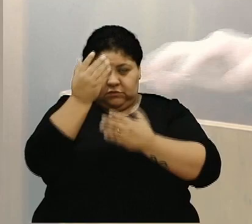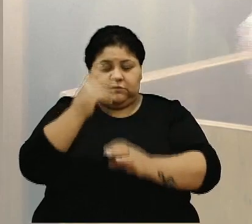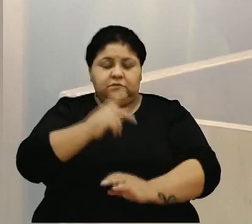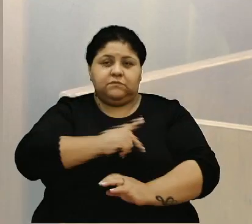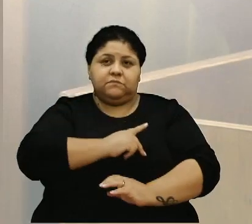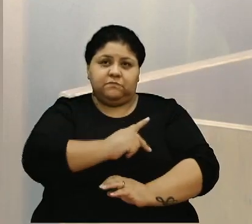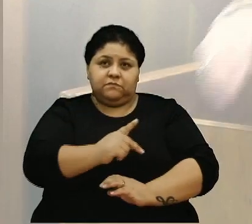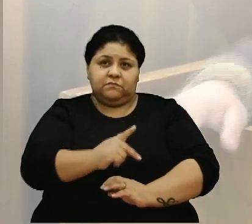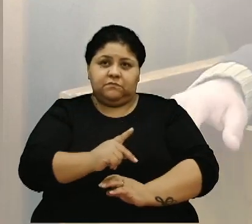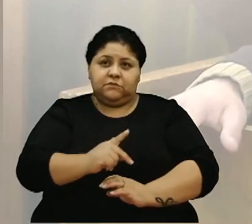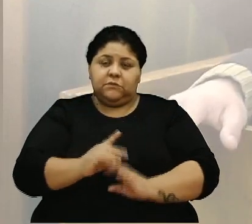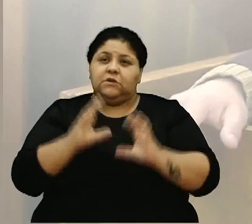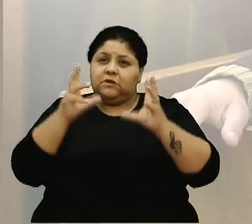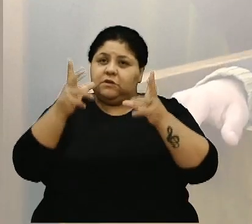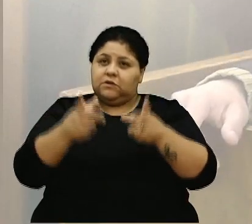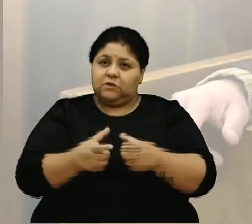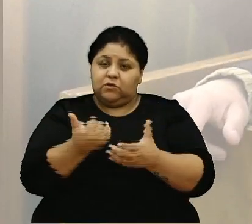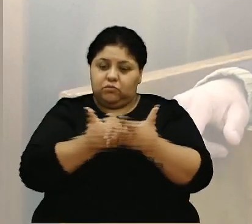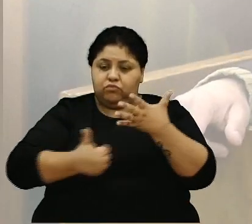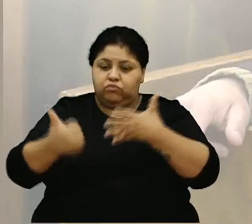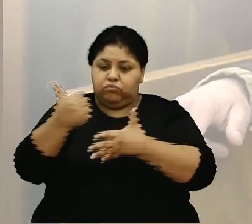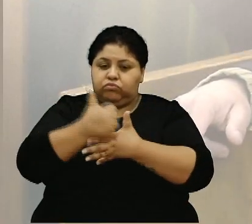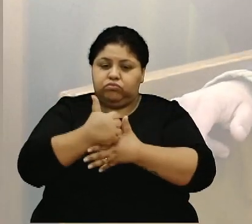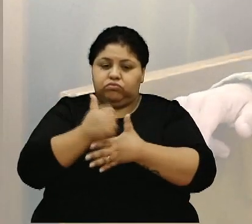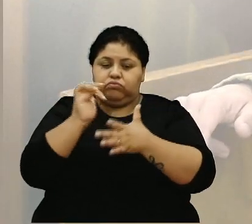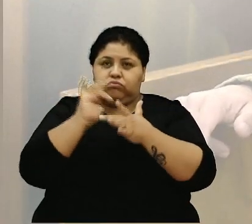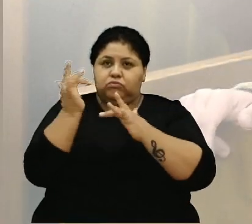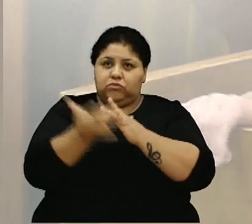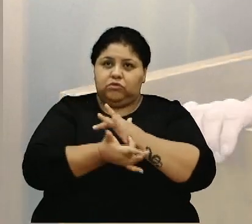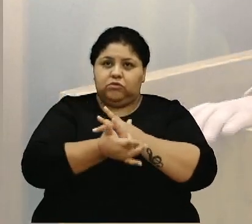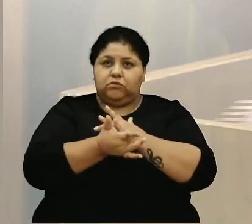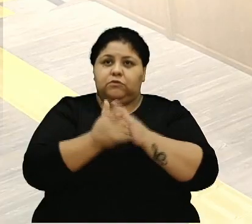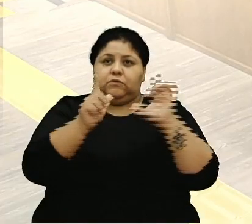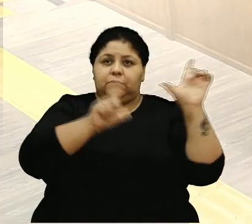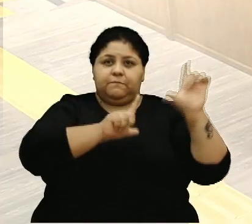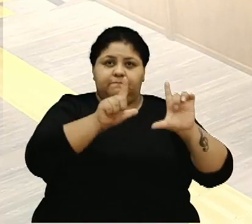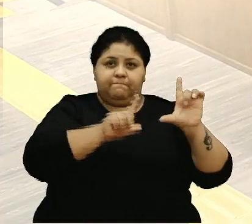presidente, e a todos aí que nos prestigiam aí pelas redes sociais e TV Câmara. Obrigado, vereador.